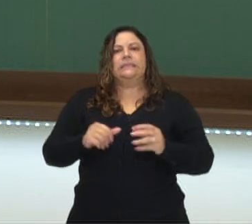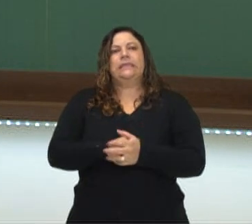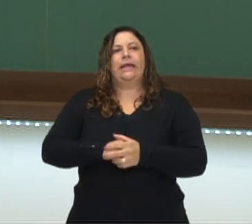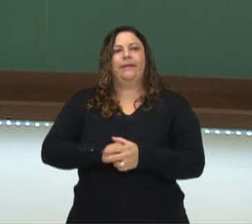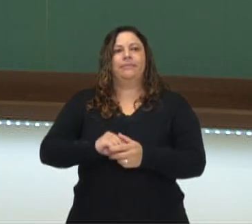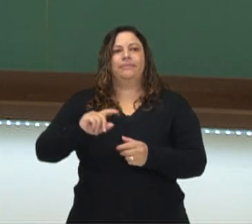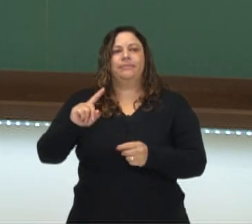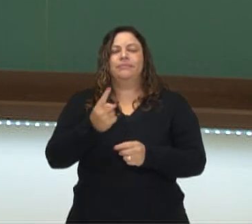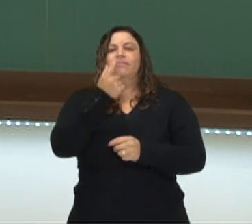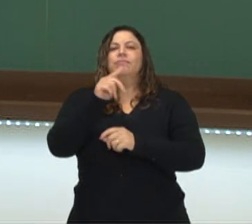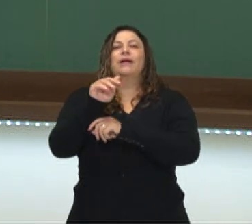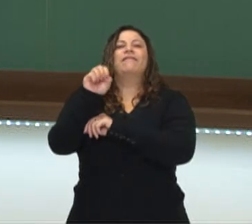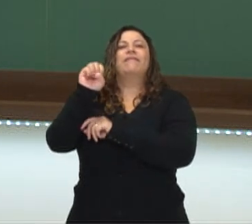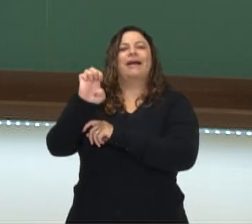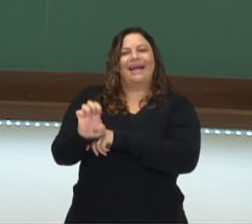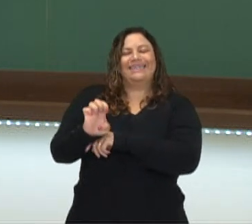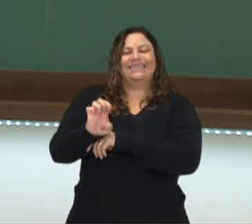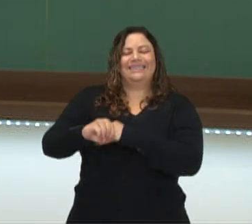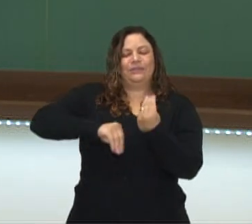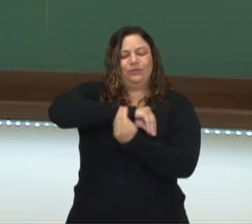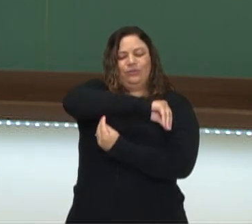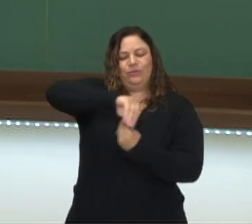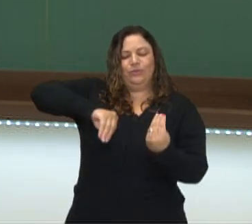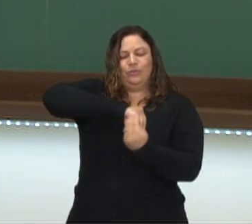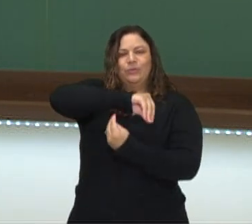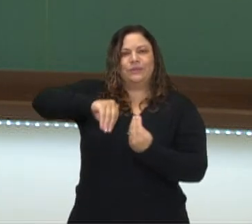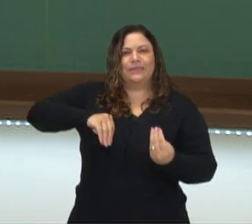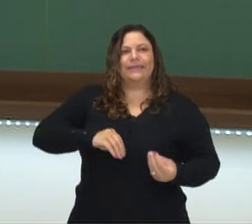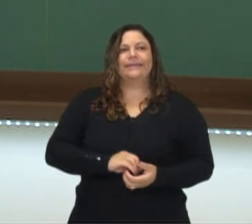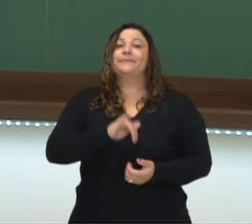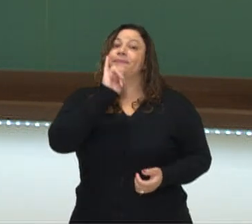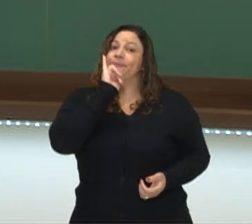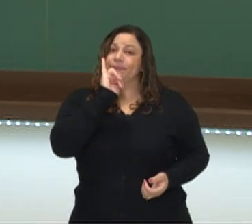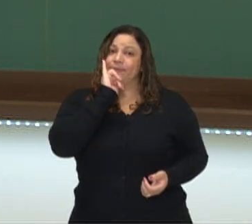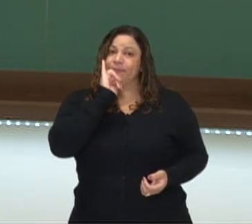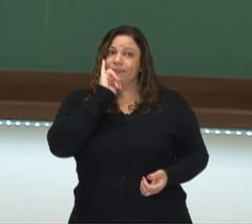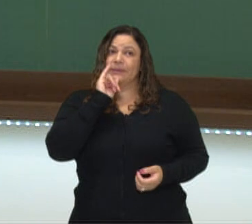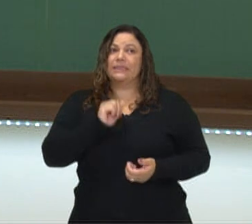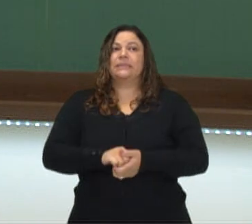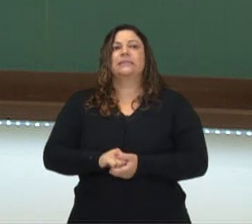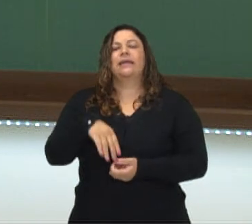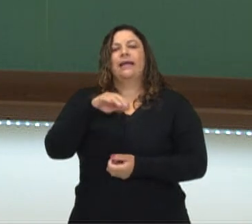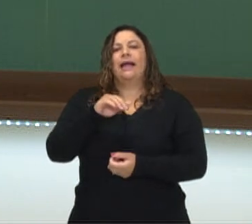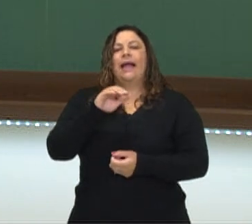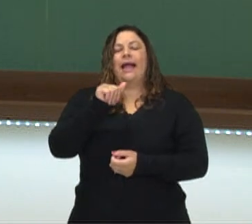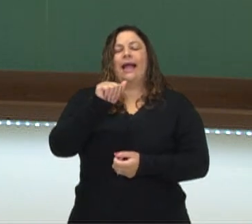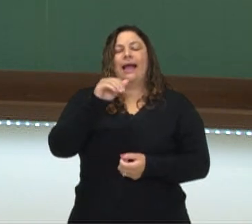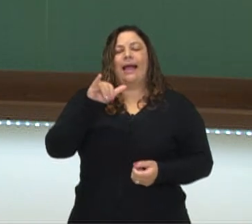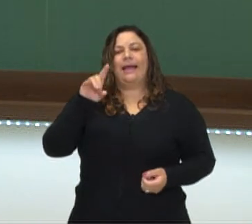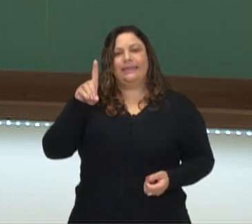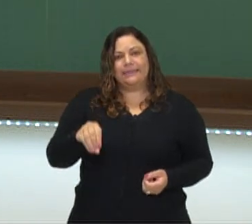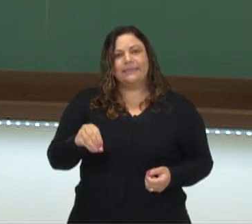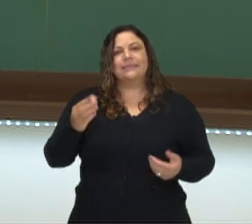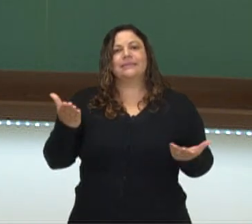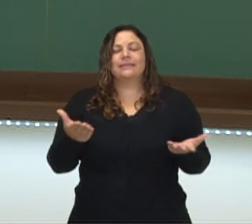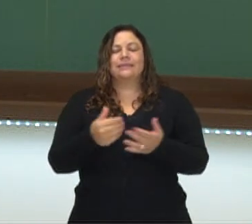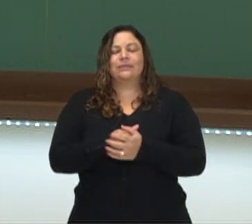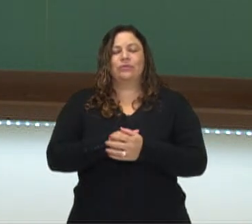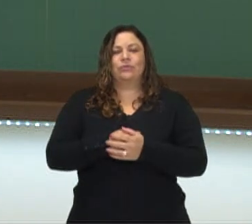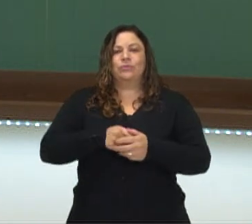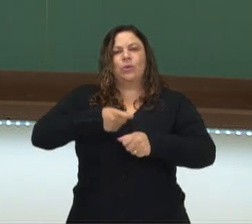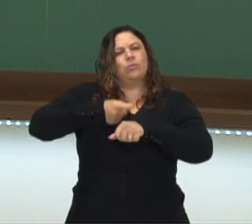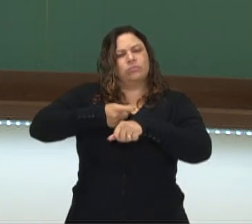saber disso? Legal, né? Vamos então a um outro tipo de solução, que é a solução sólida, isso mesmo.